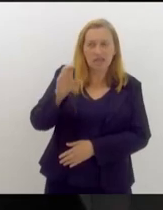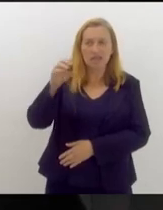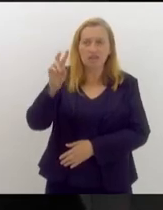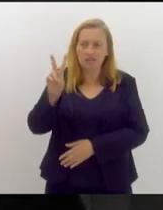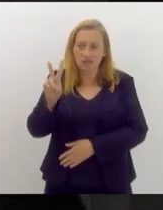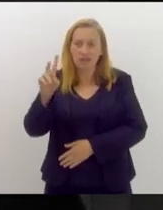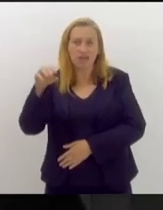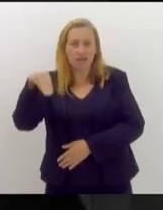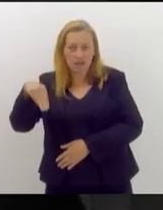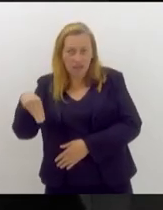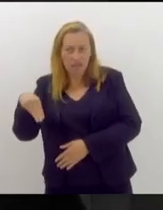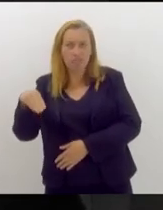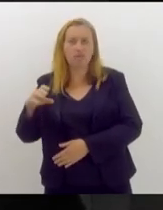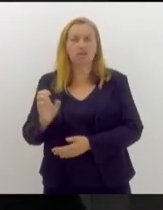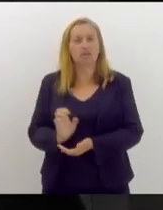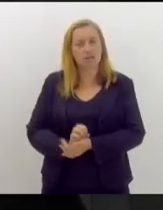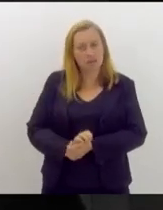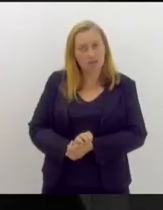de valores mobiliários